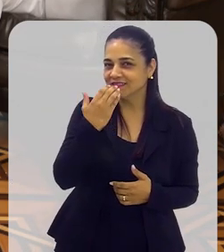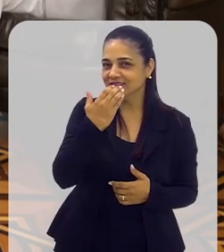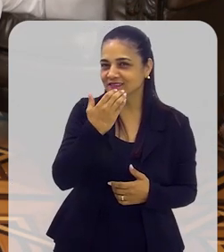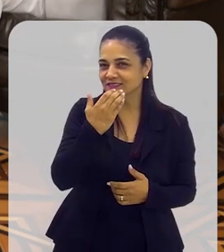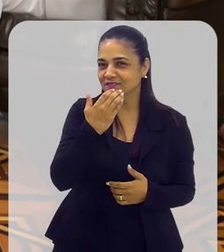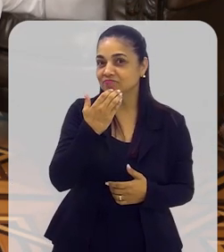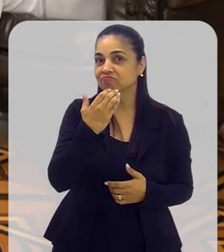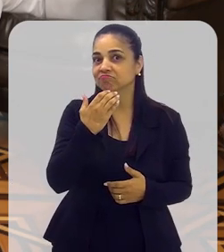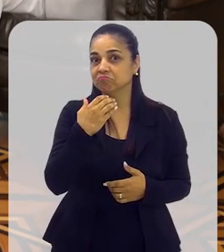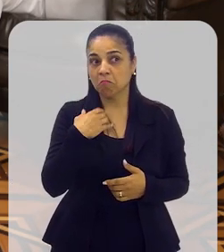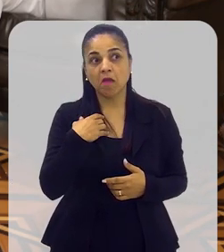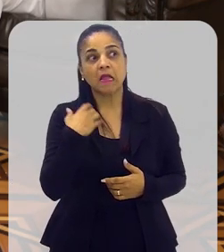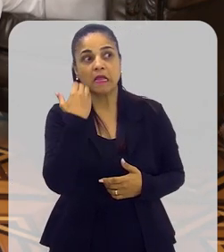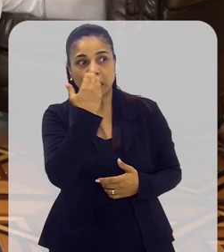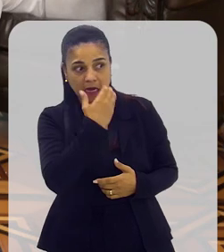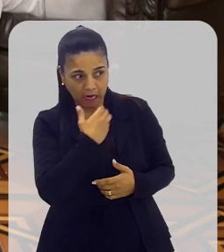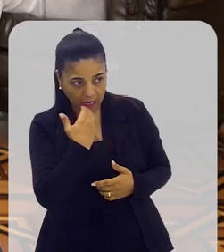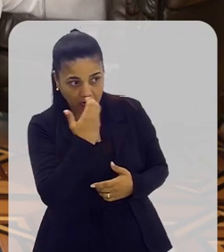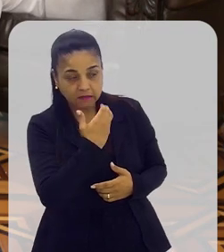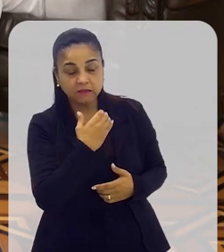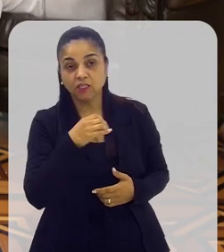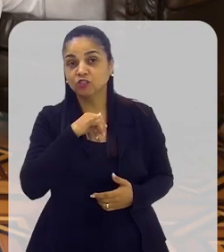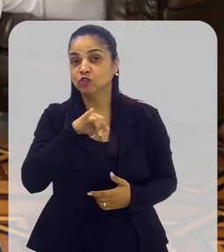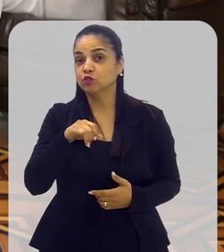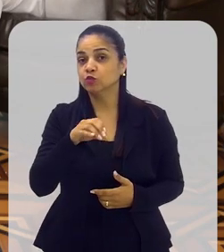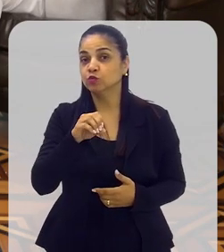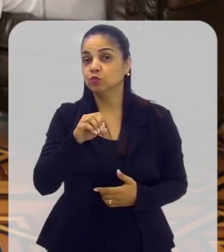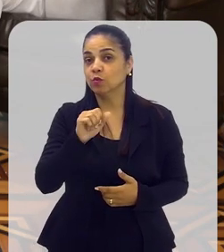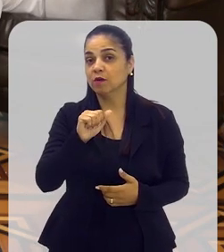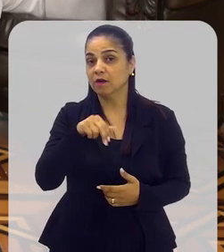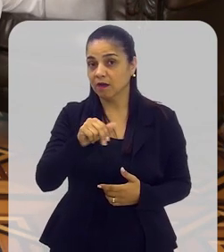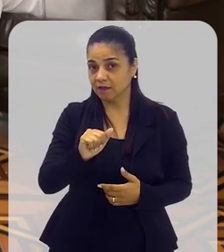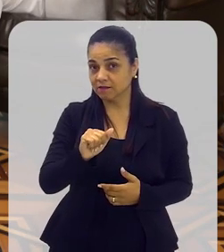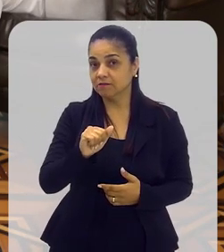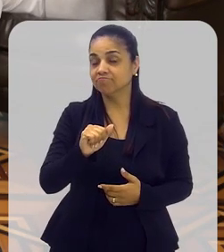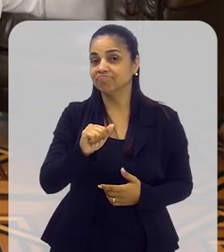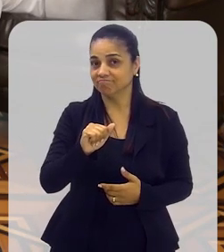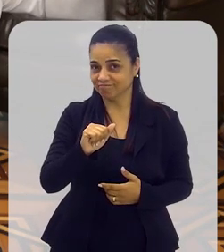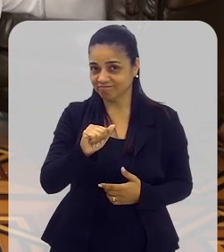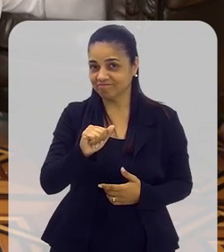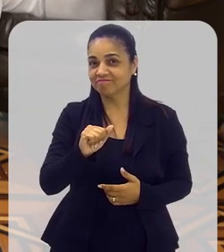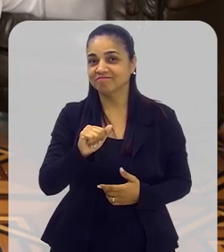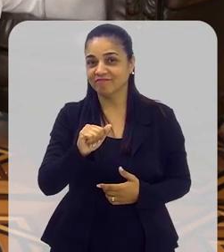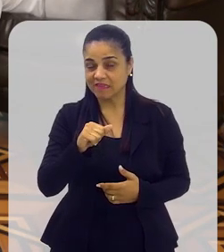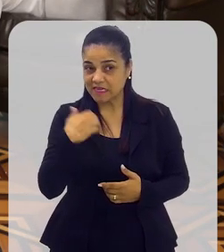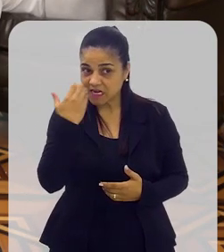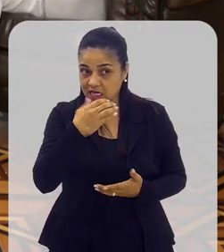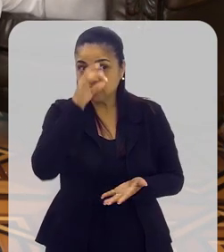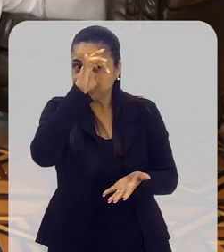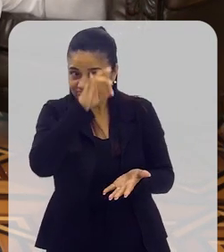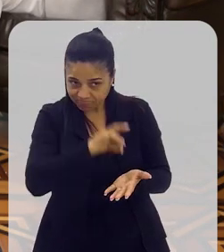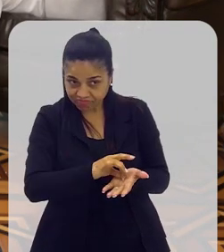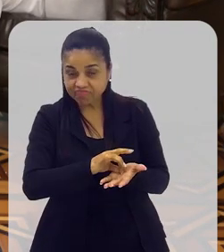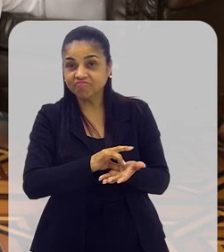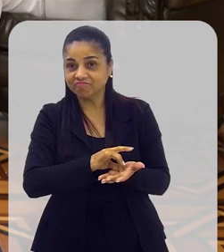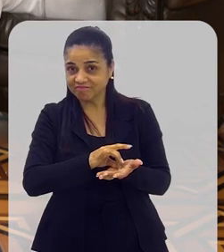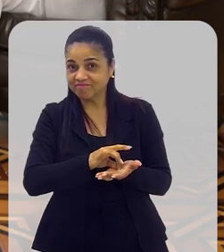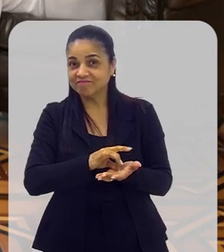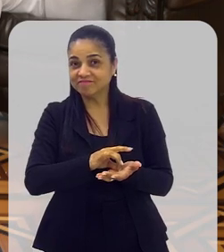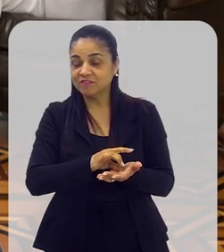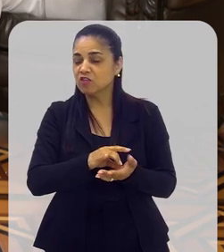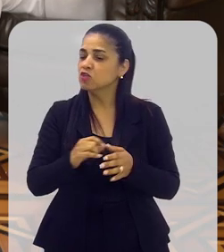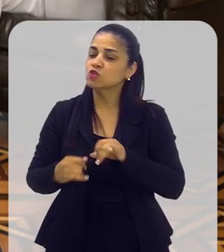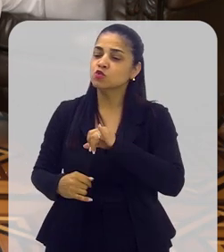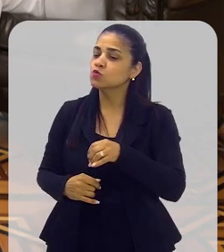não canta, né? Só toca, né? Canta e canta muito. É, Joana, é? É contralto, bem é grave. Mesmo, é? Canta. Ela canta também? De verdade? Muita coisa.